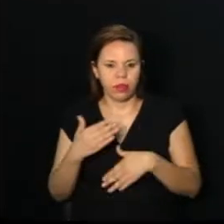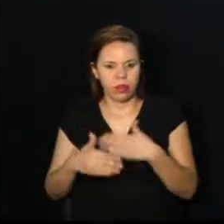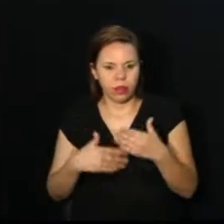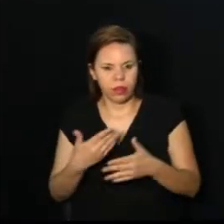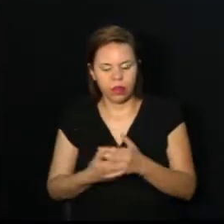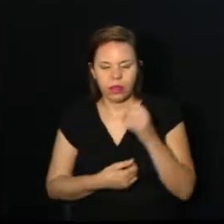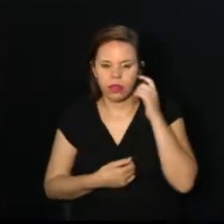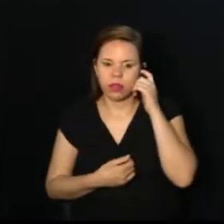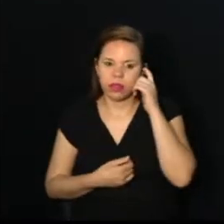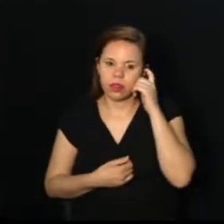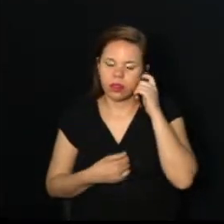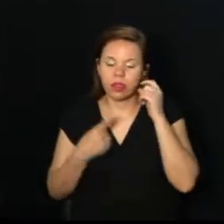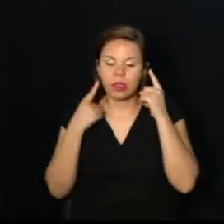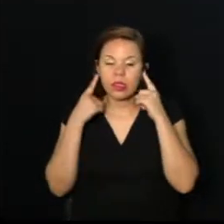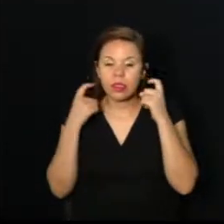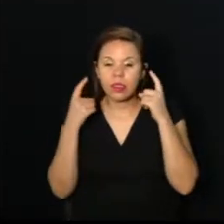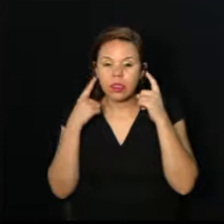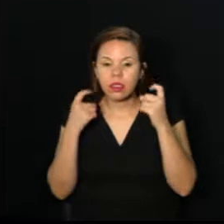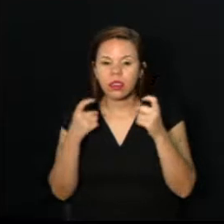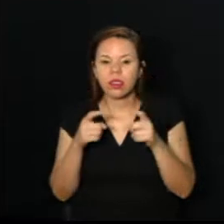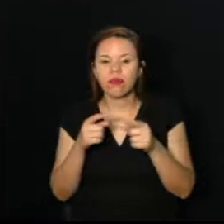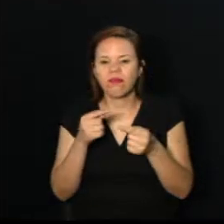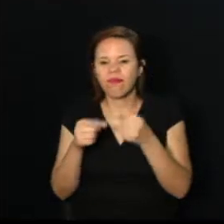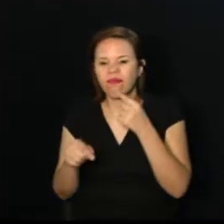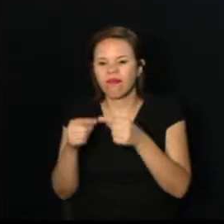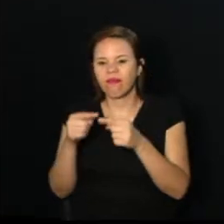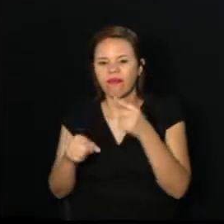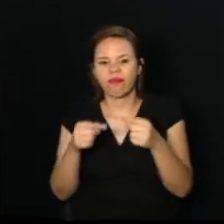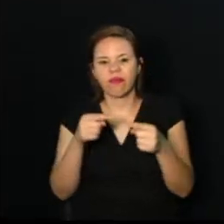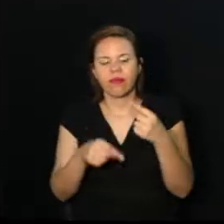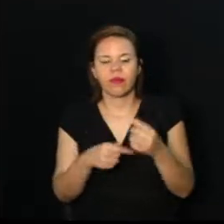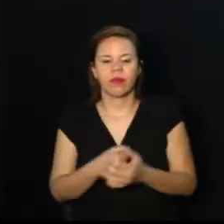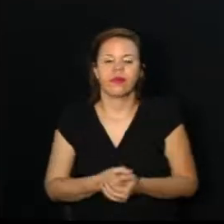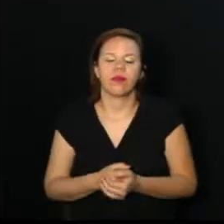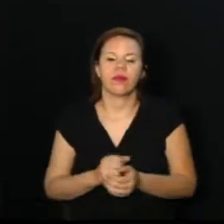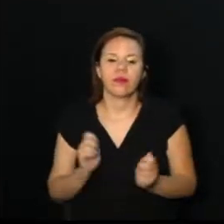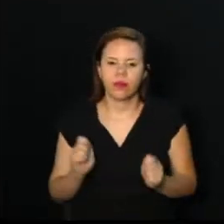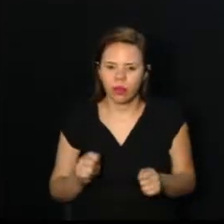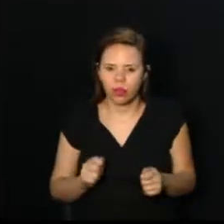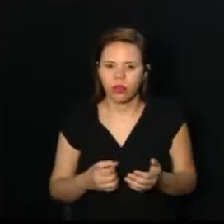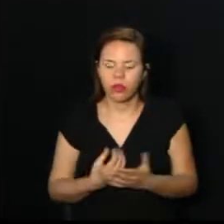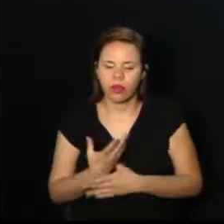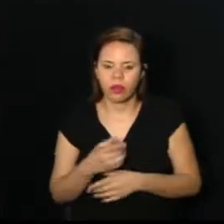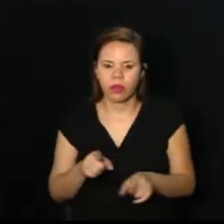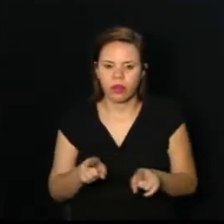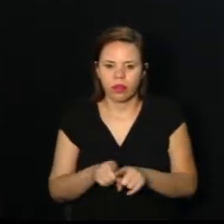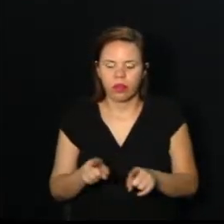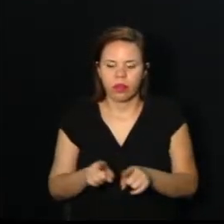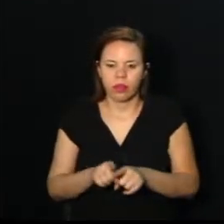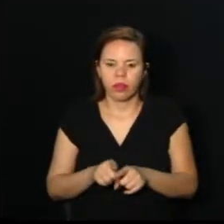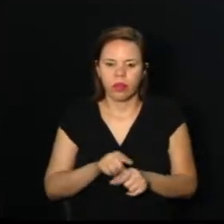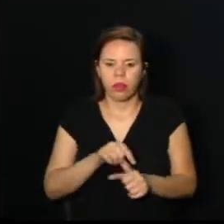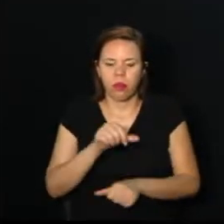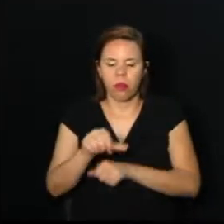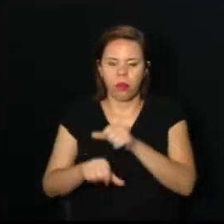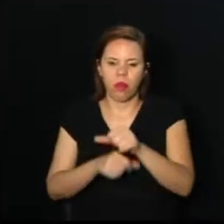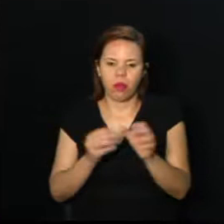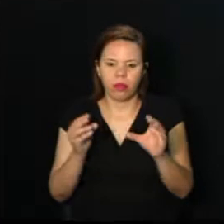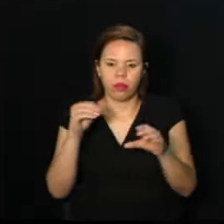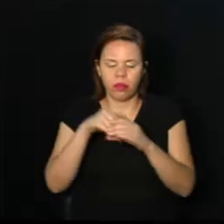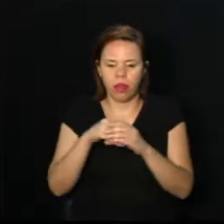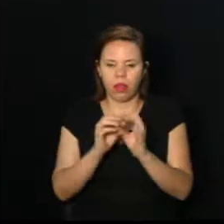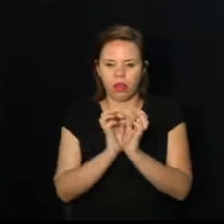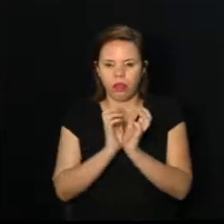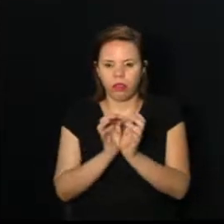Processamento de sons inadequado. Pode haver uma migração anormal